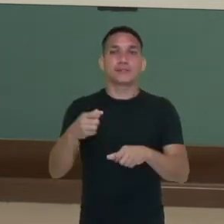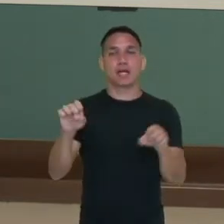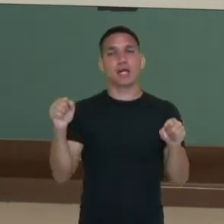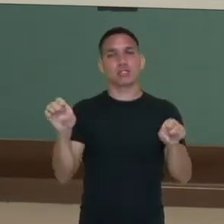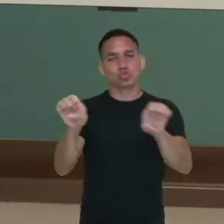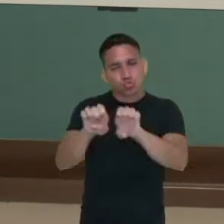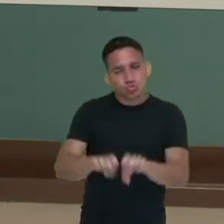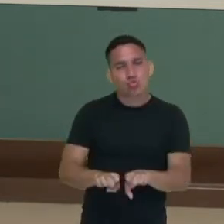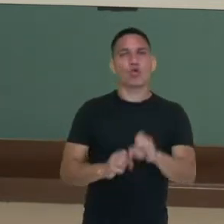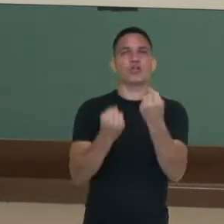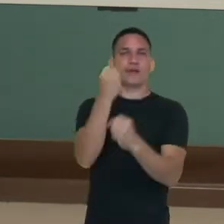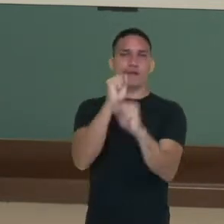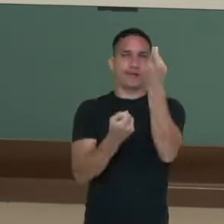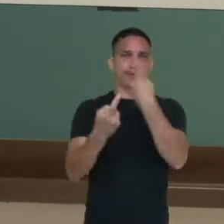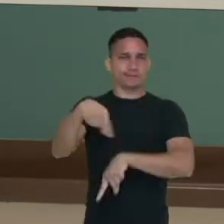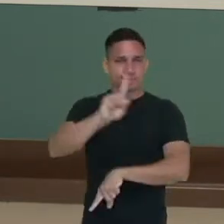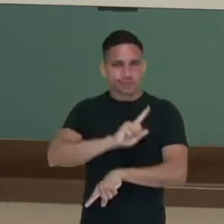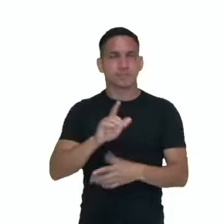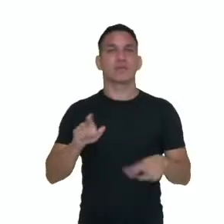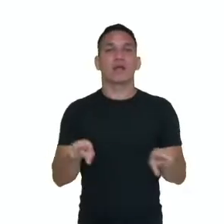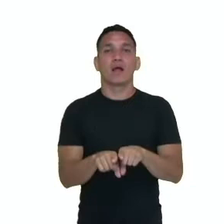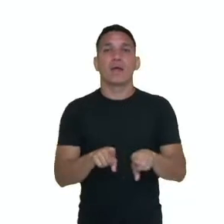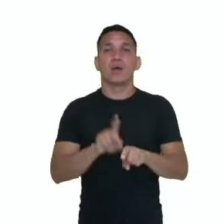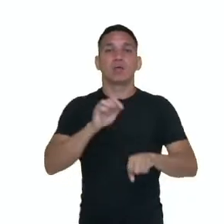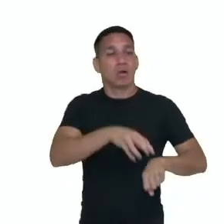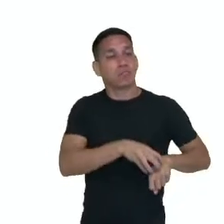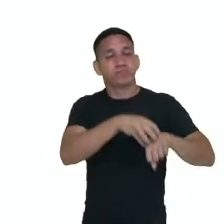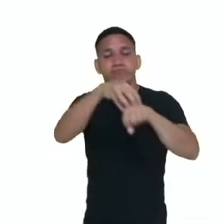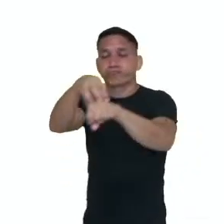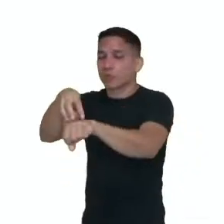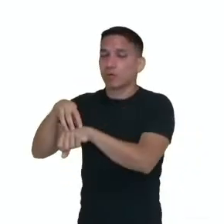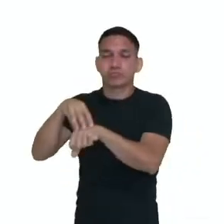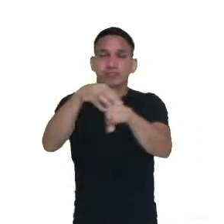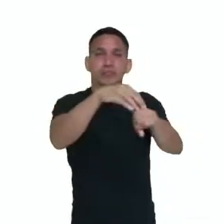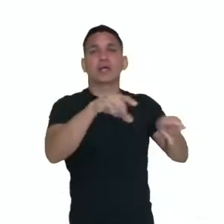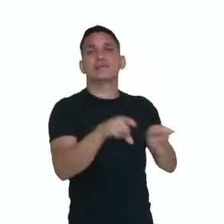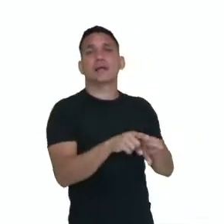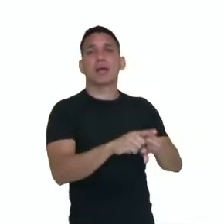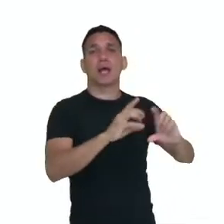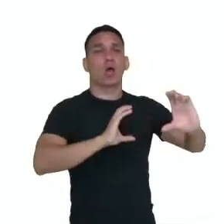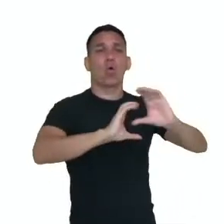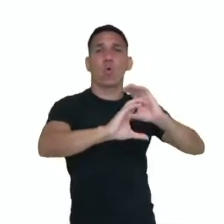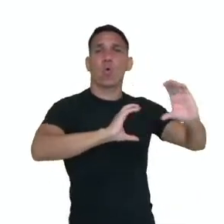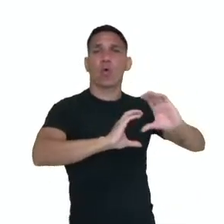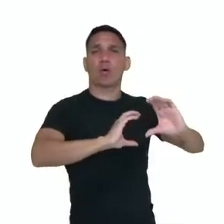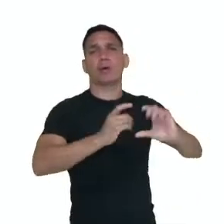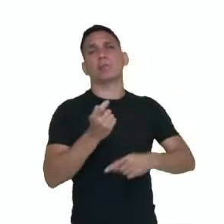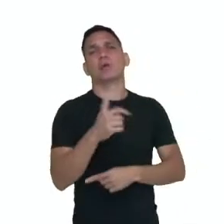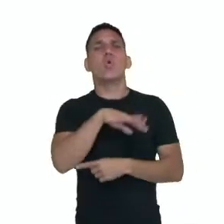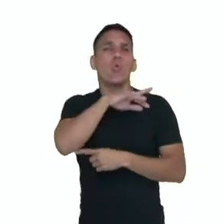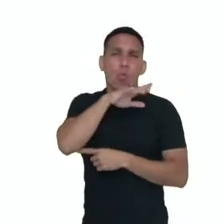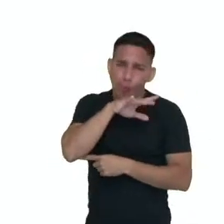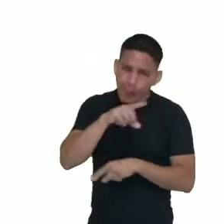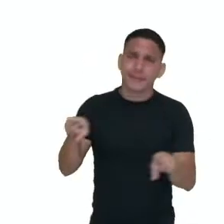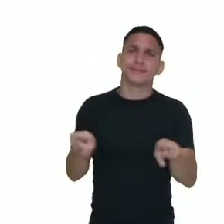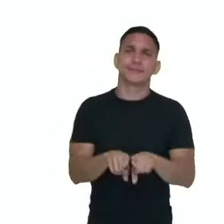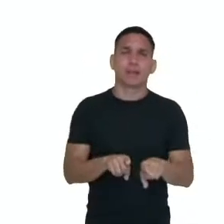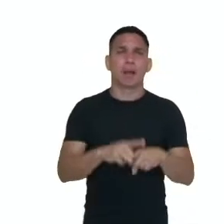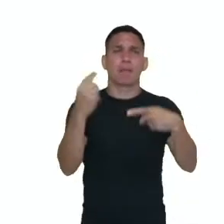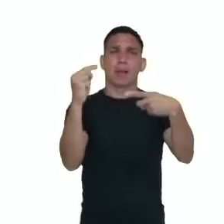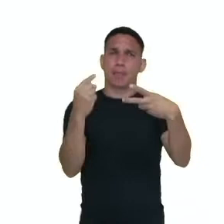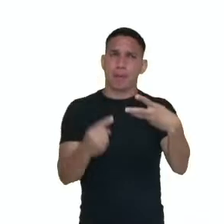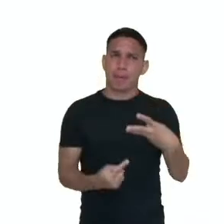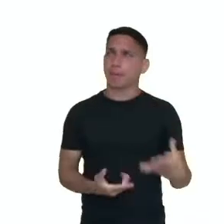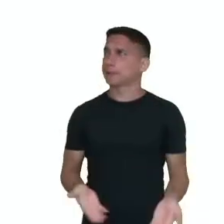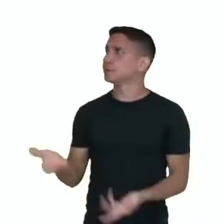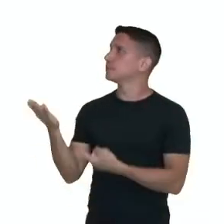indústria. Transporte e comunicação também são precários de modo geral. E isso então esses fatores não explicam